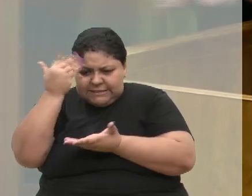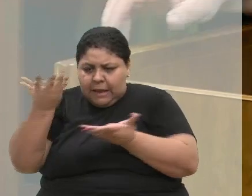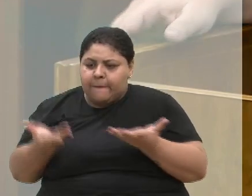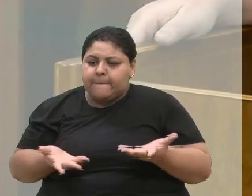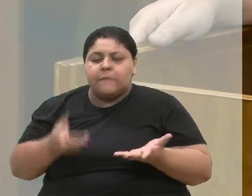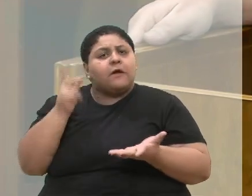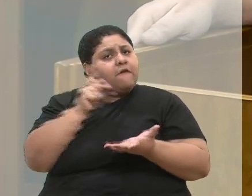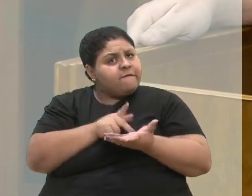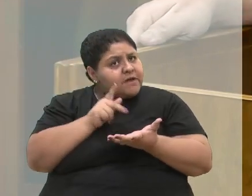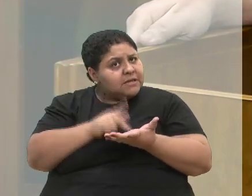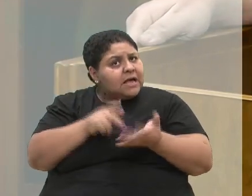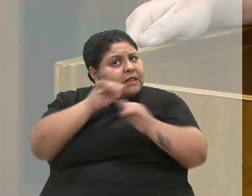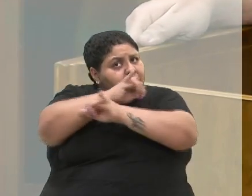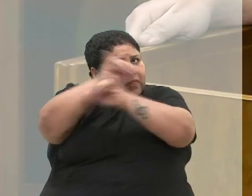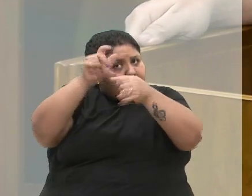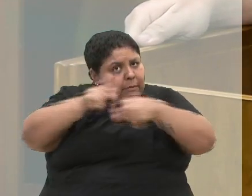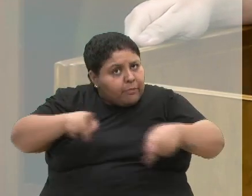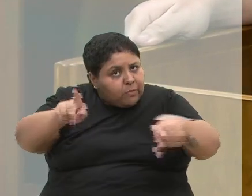que falar para a população.